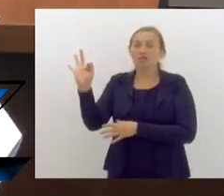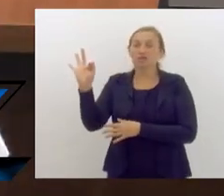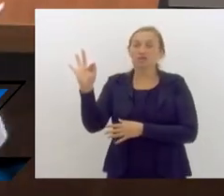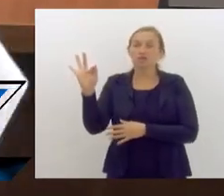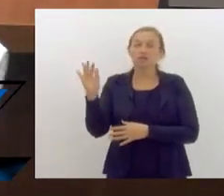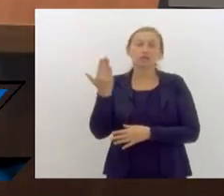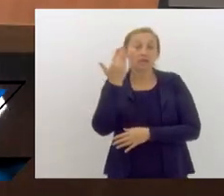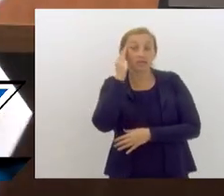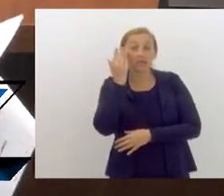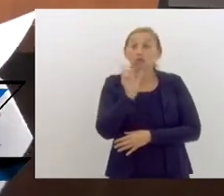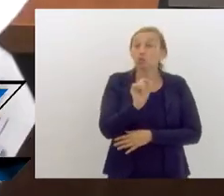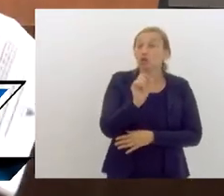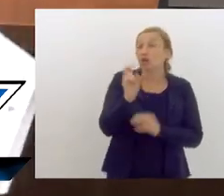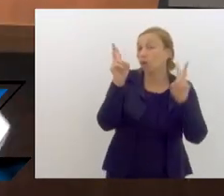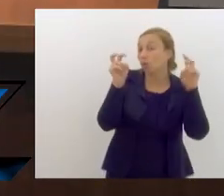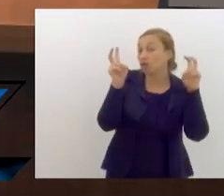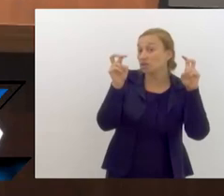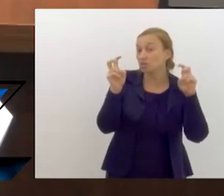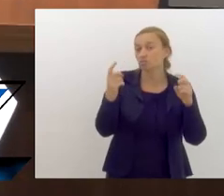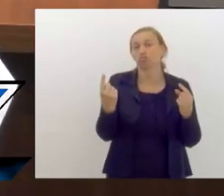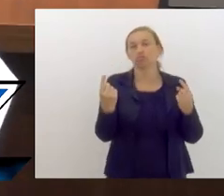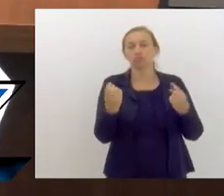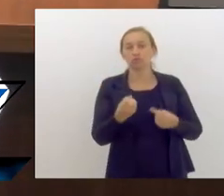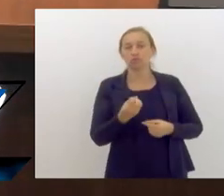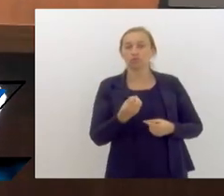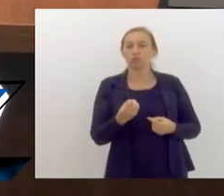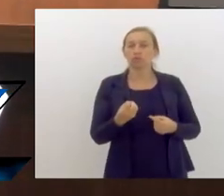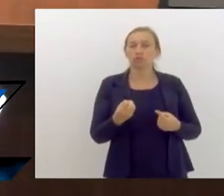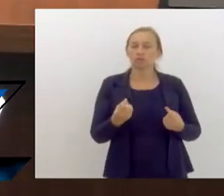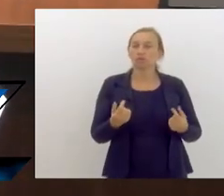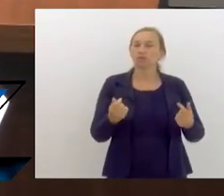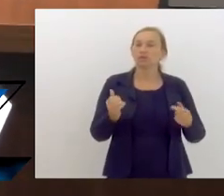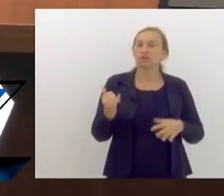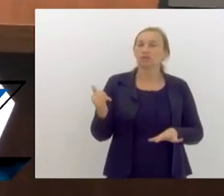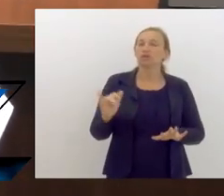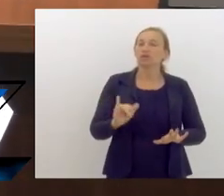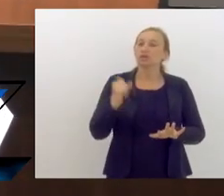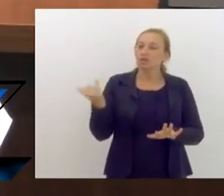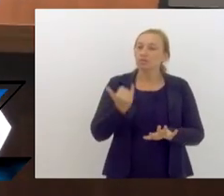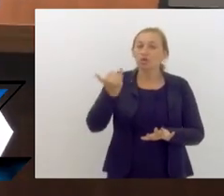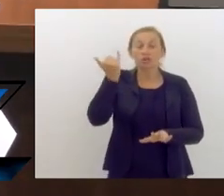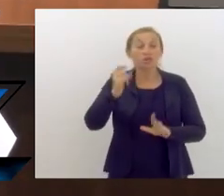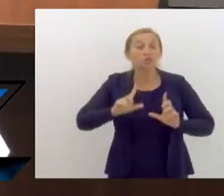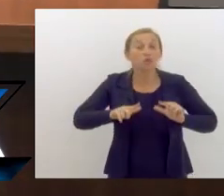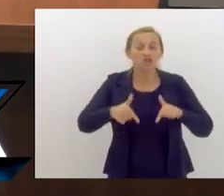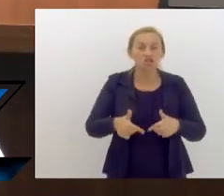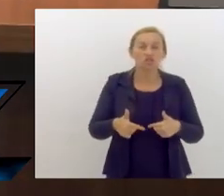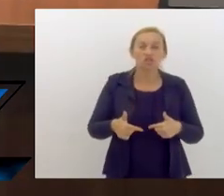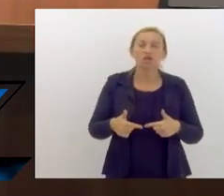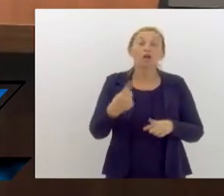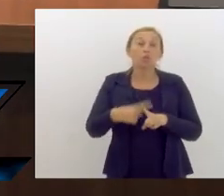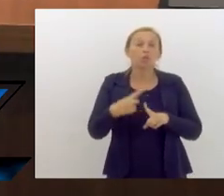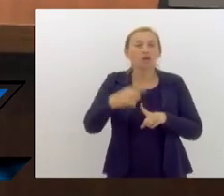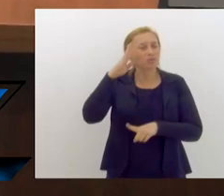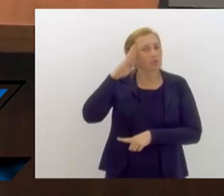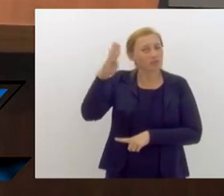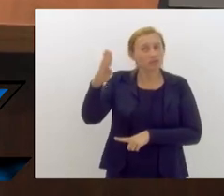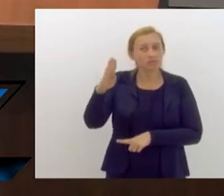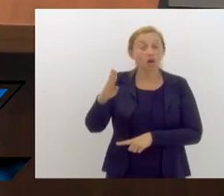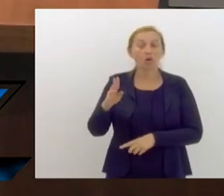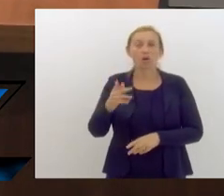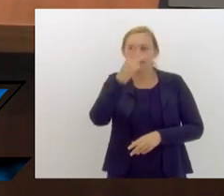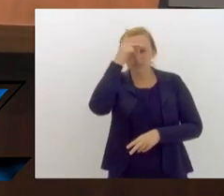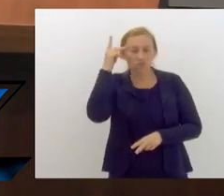entendendo que é uma matéria concorrente quando eu falo da importância dessa ação é porque é fundamental que quando